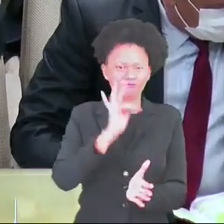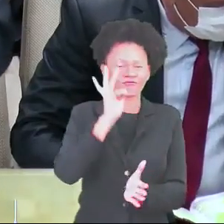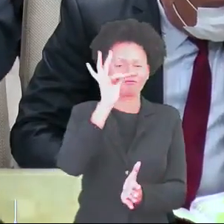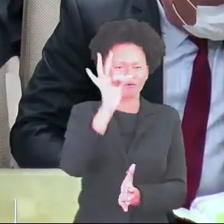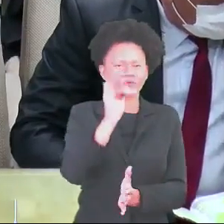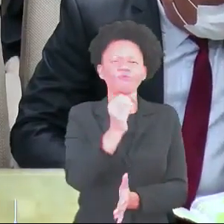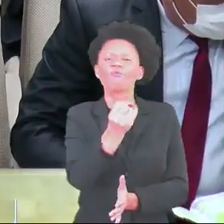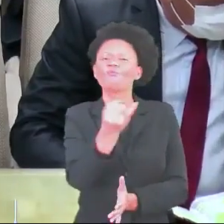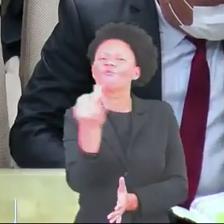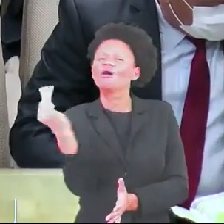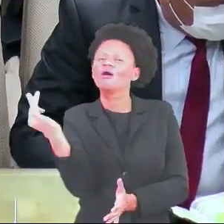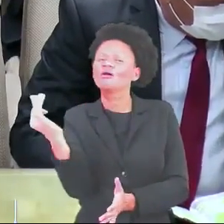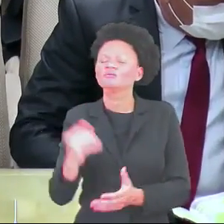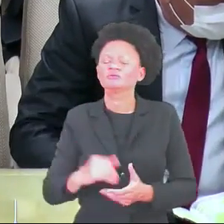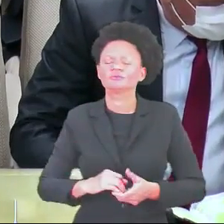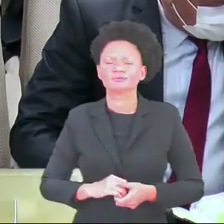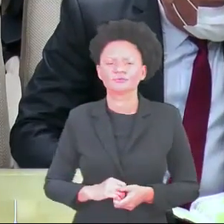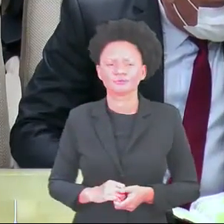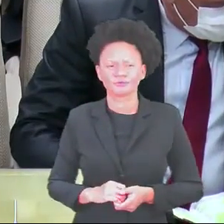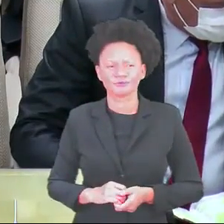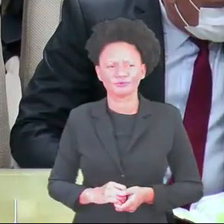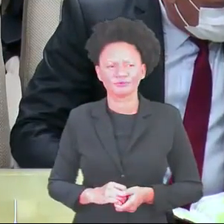Quantos aqui